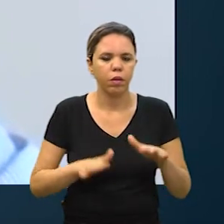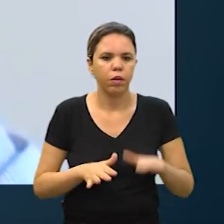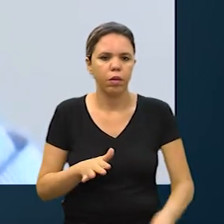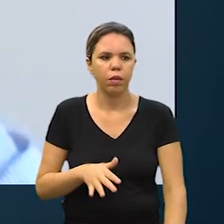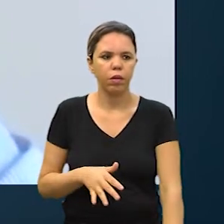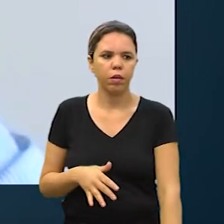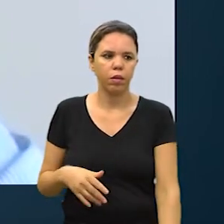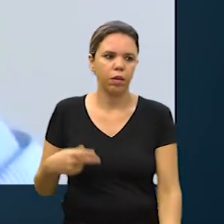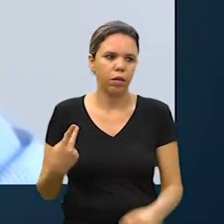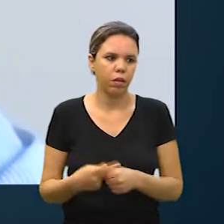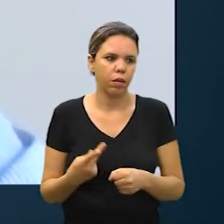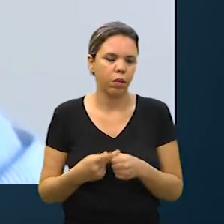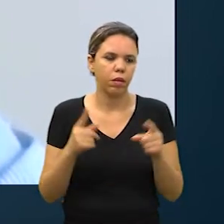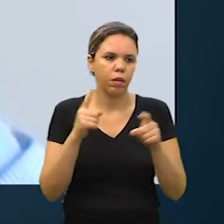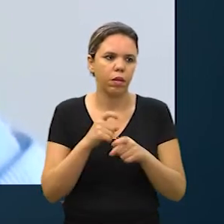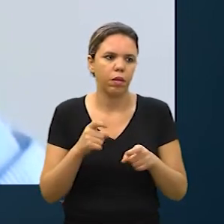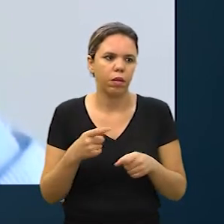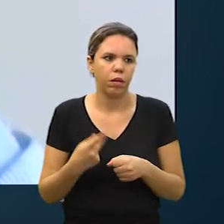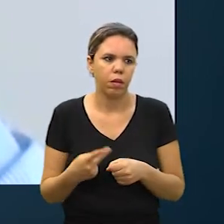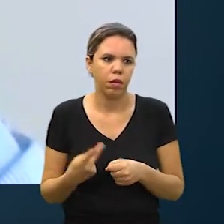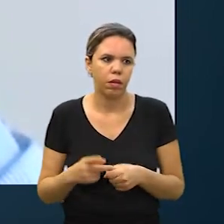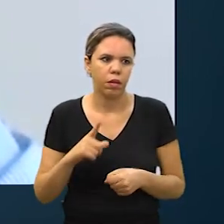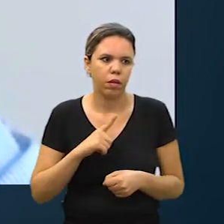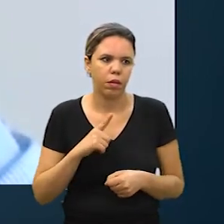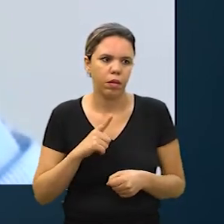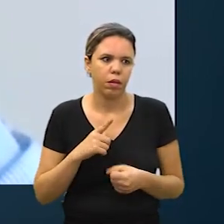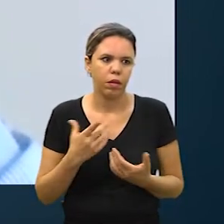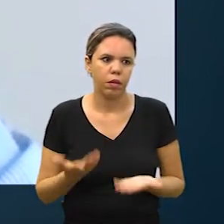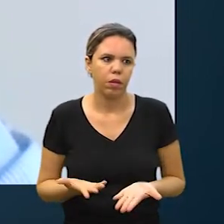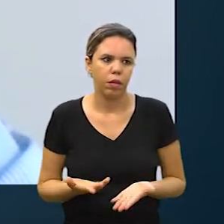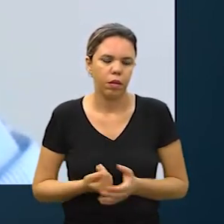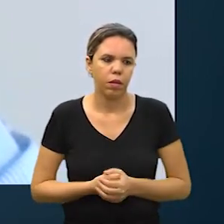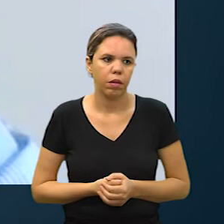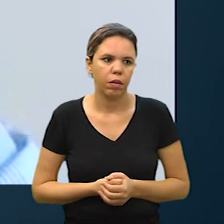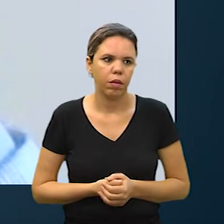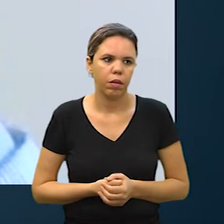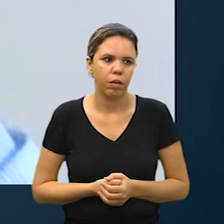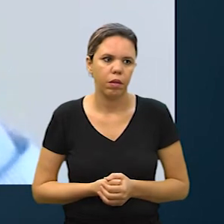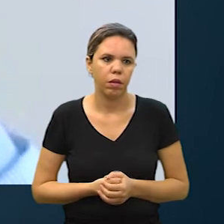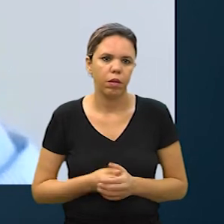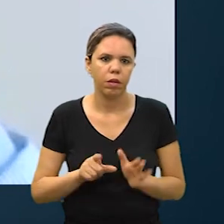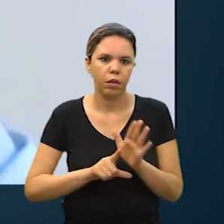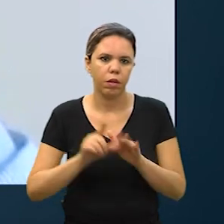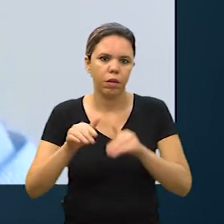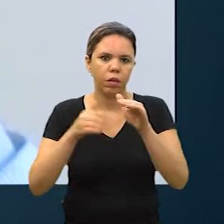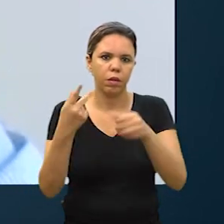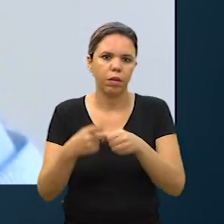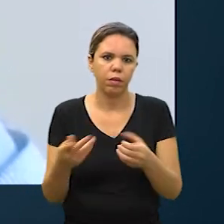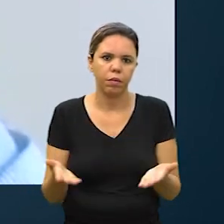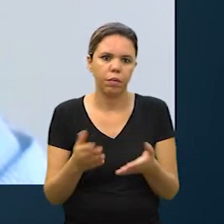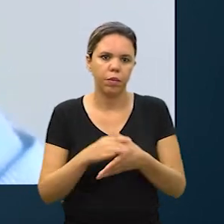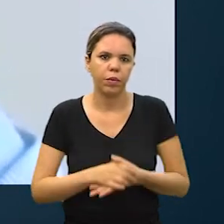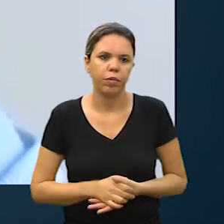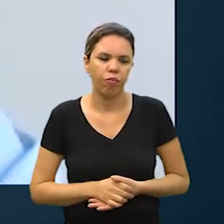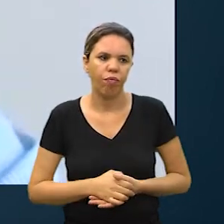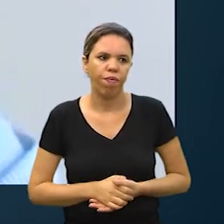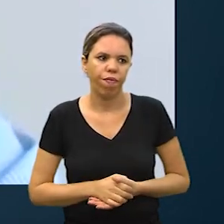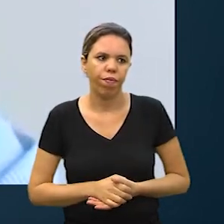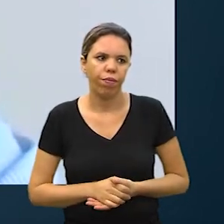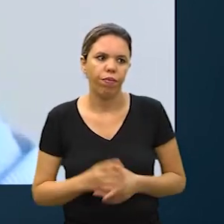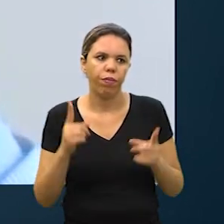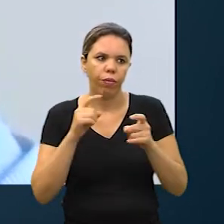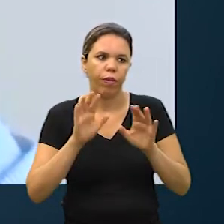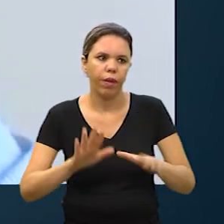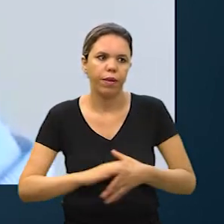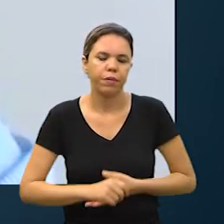caso de produto é mais complicado, né? O produto tem a questão física, tem que pegar, tem questão de logística para levar o produto, né?